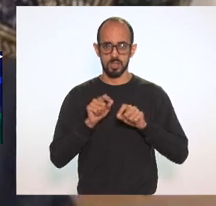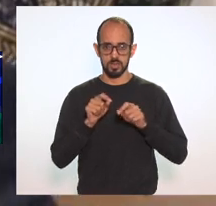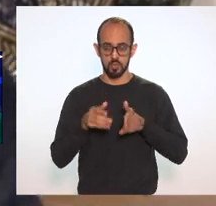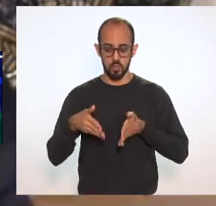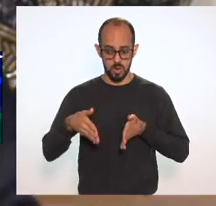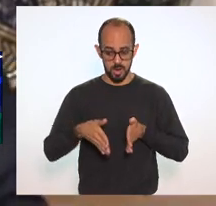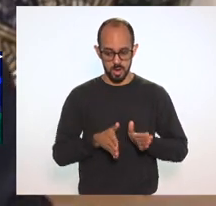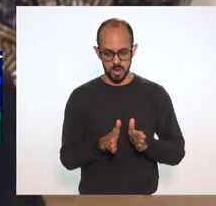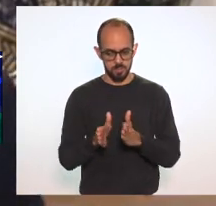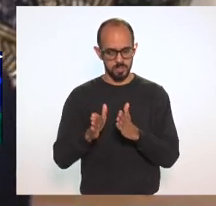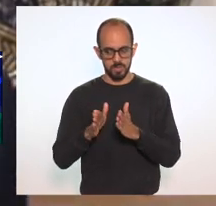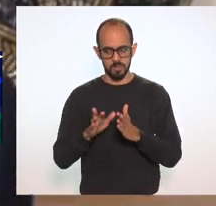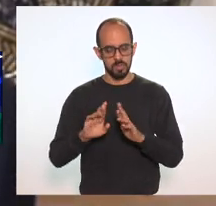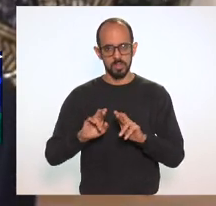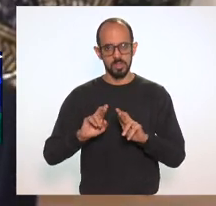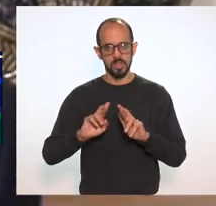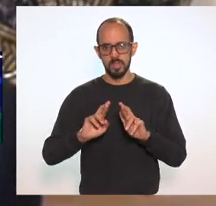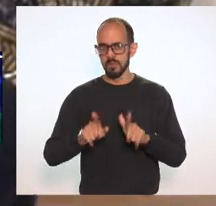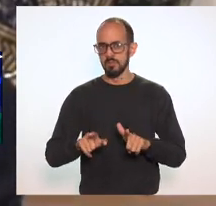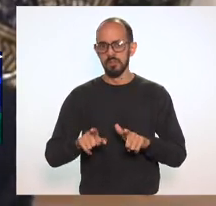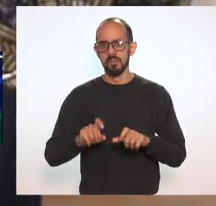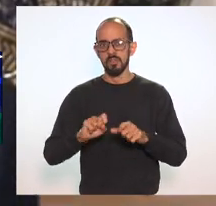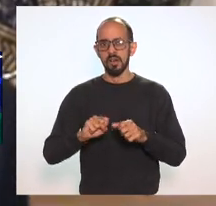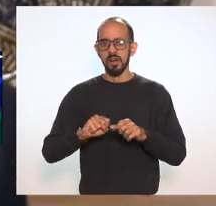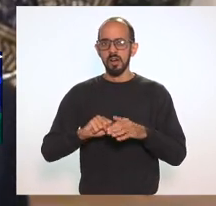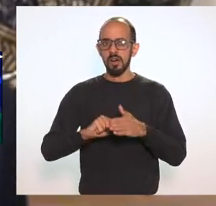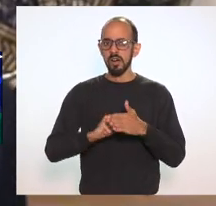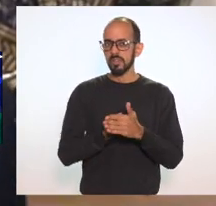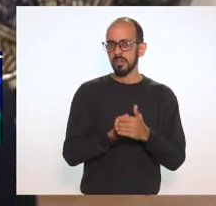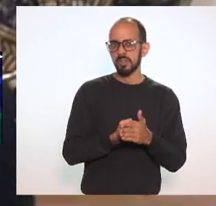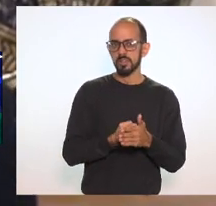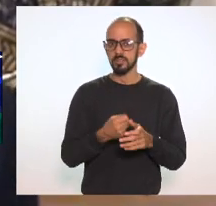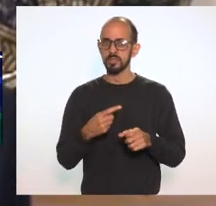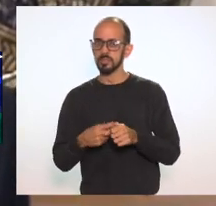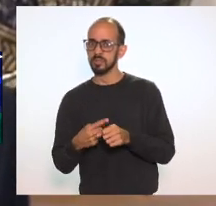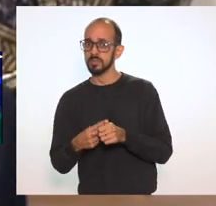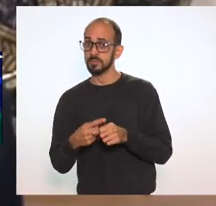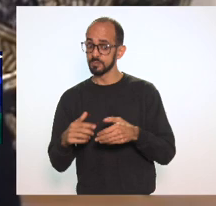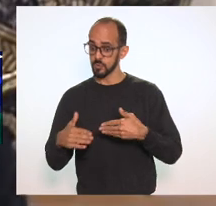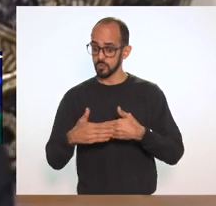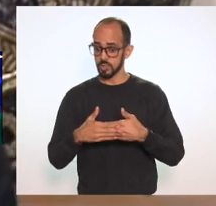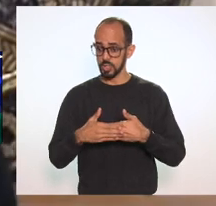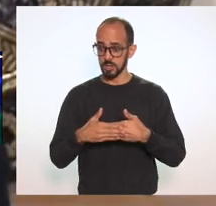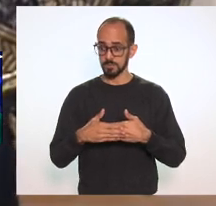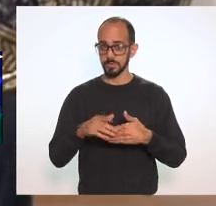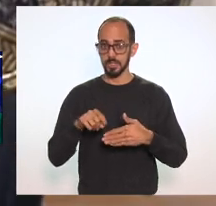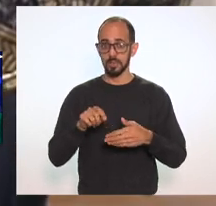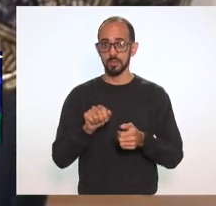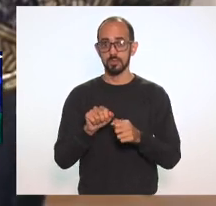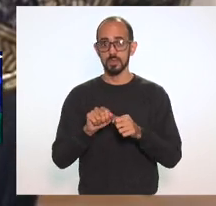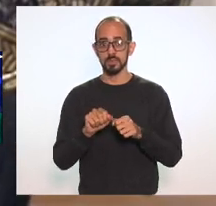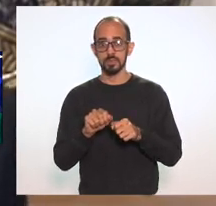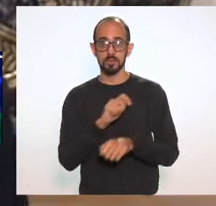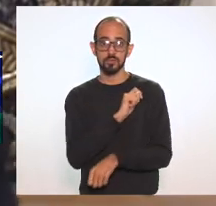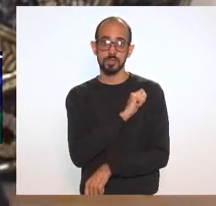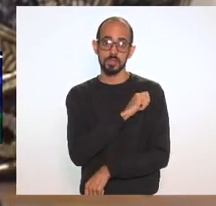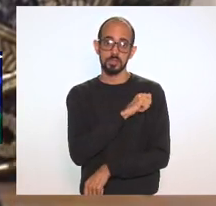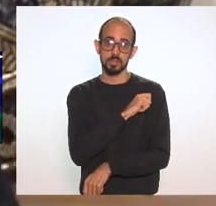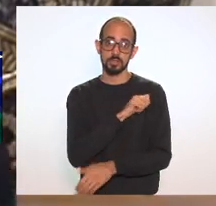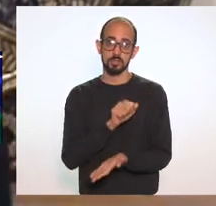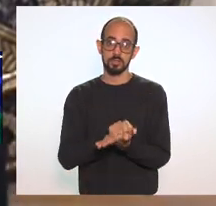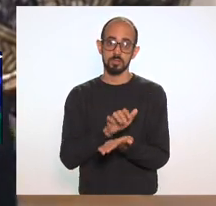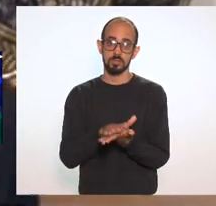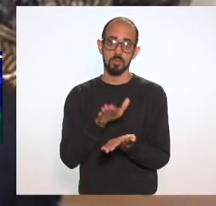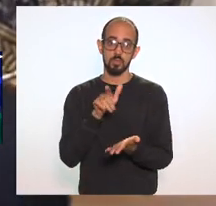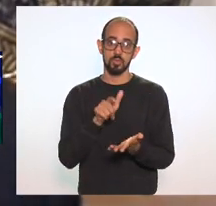caminho não é um hospital o caminho é gente aumentar e ter fiscalização mais multa daquelas pessoas que fazem aglomeração